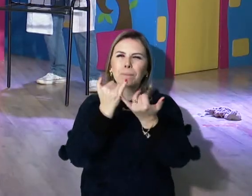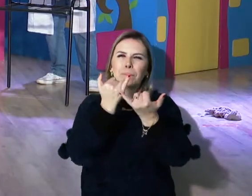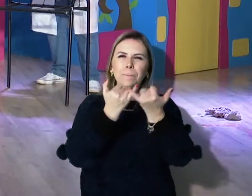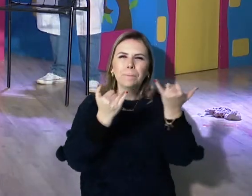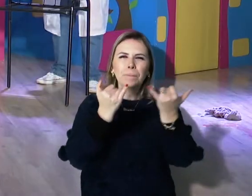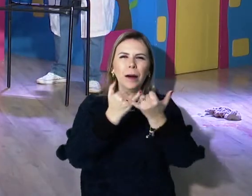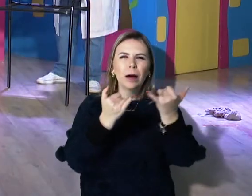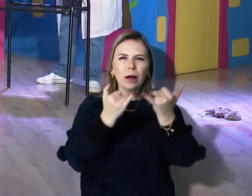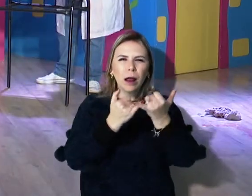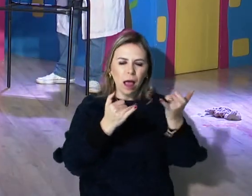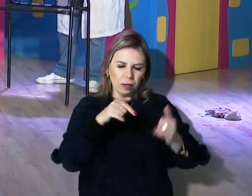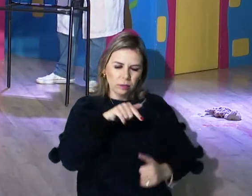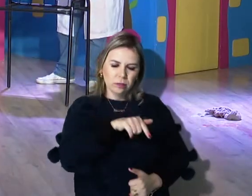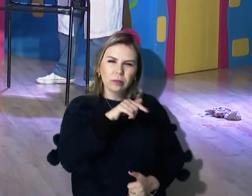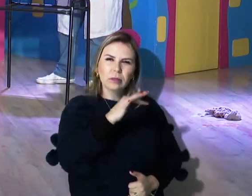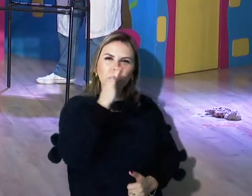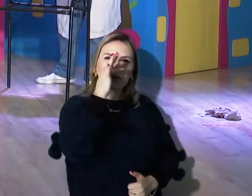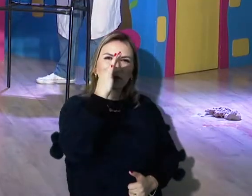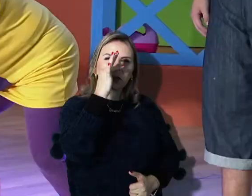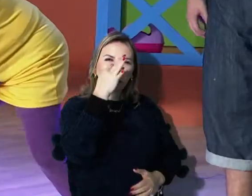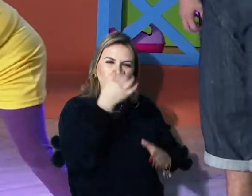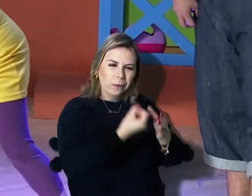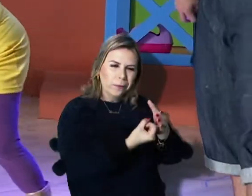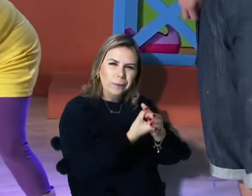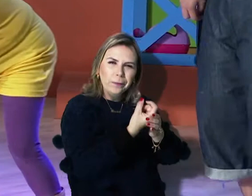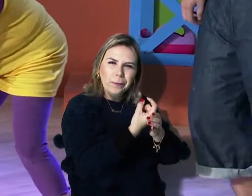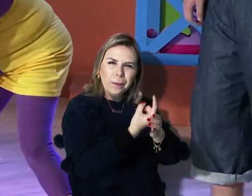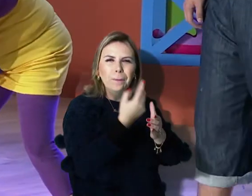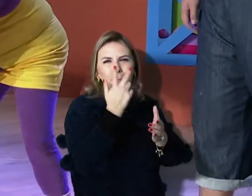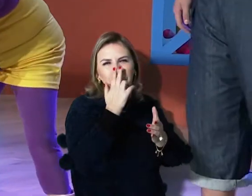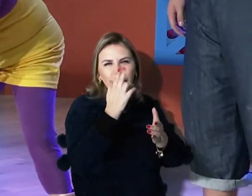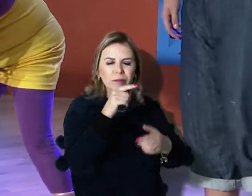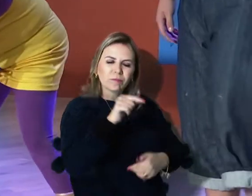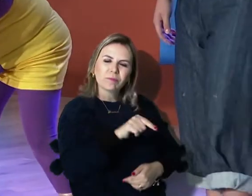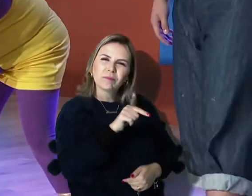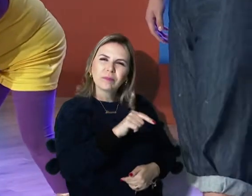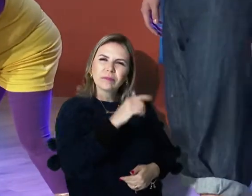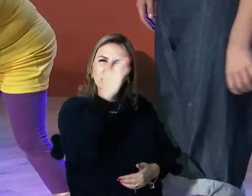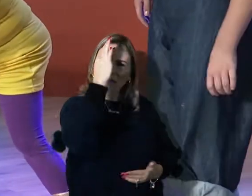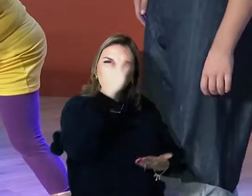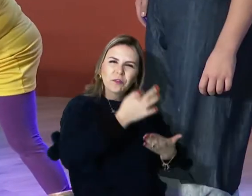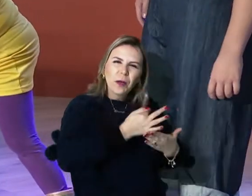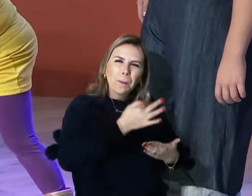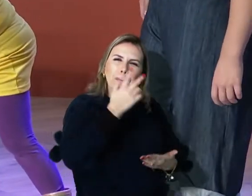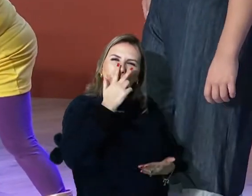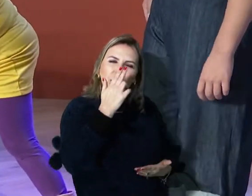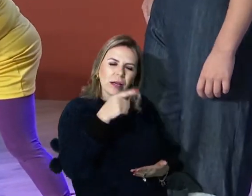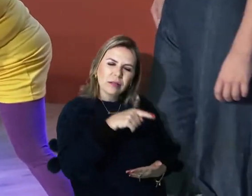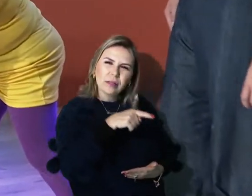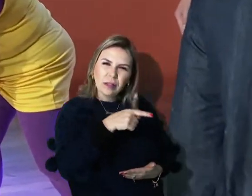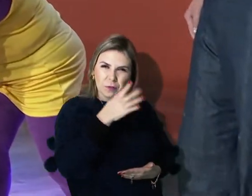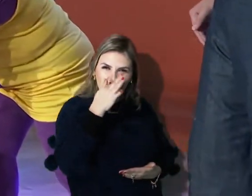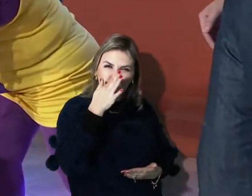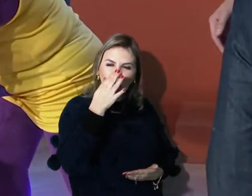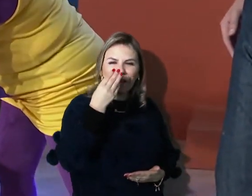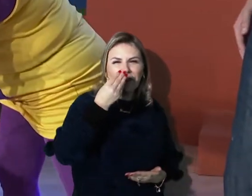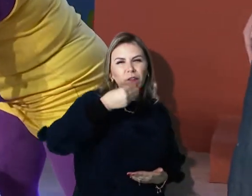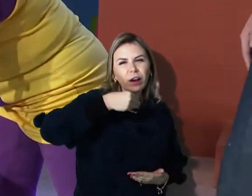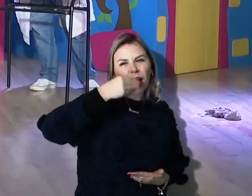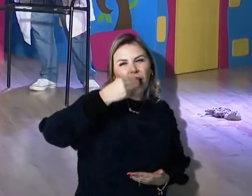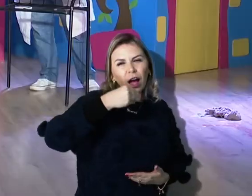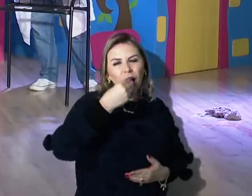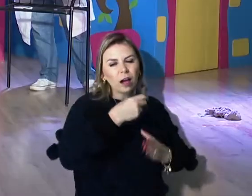a minha plantinha. Ó, ela tá fraquinha,